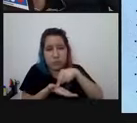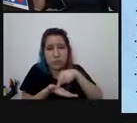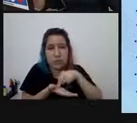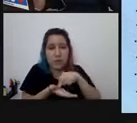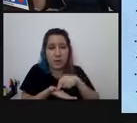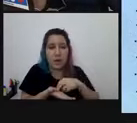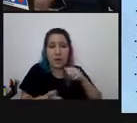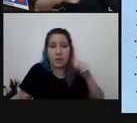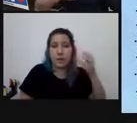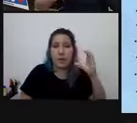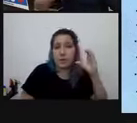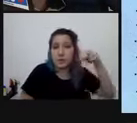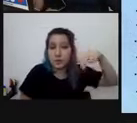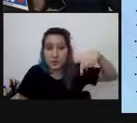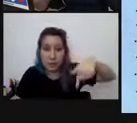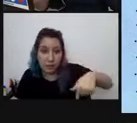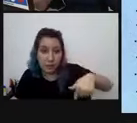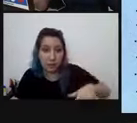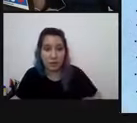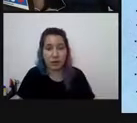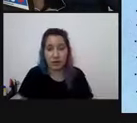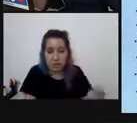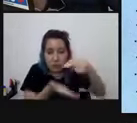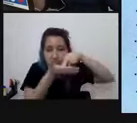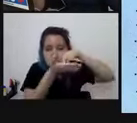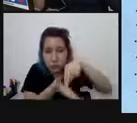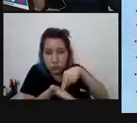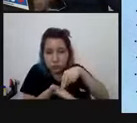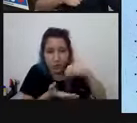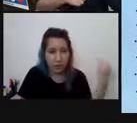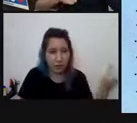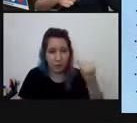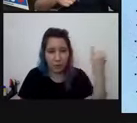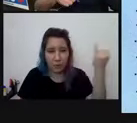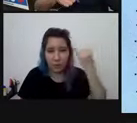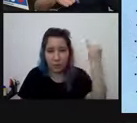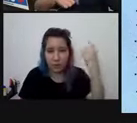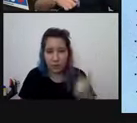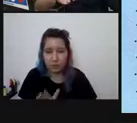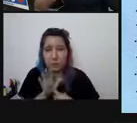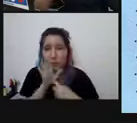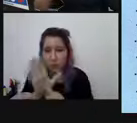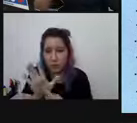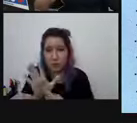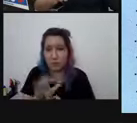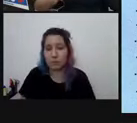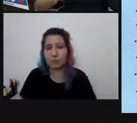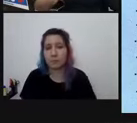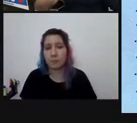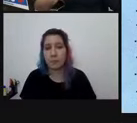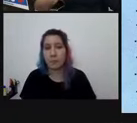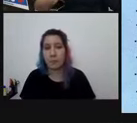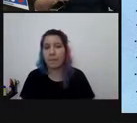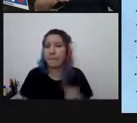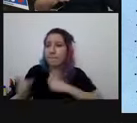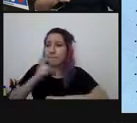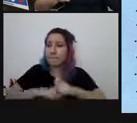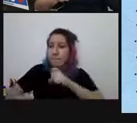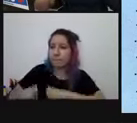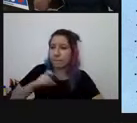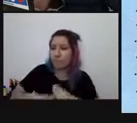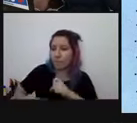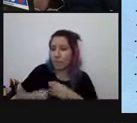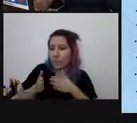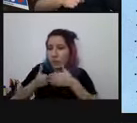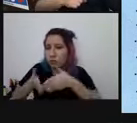continental, estruturar, isso é fundamental, o Renato já deu a letra na fala dele. Desenvolver atividades